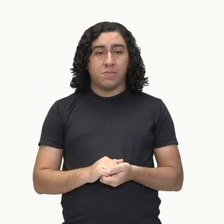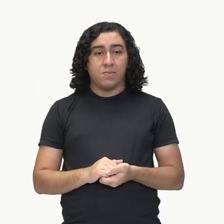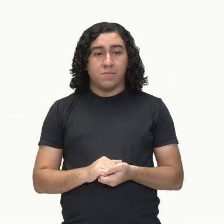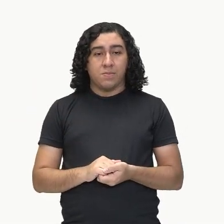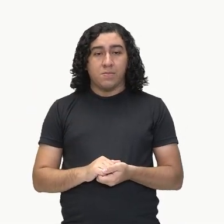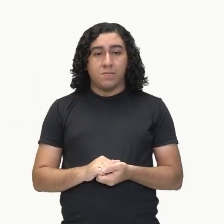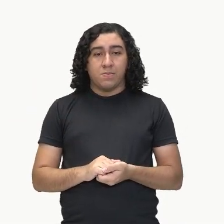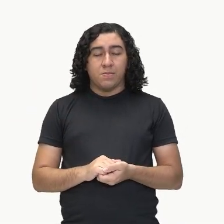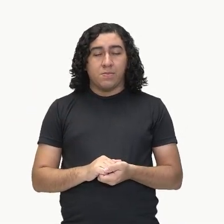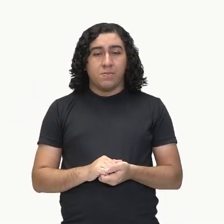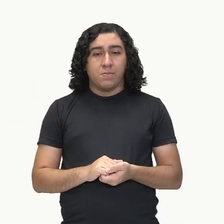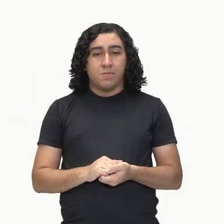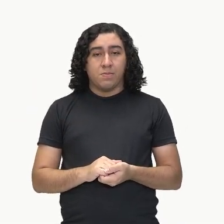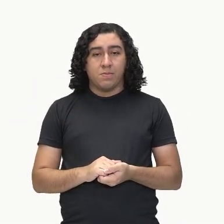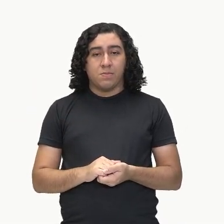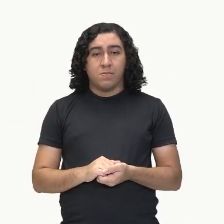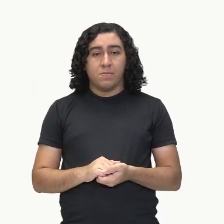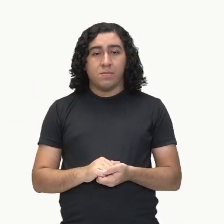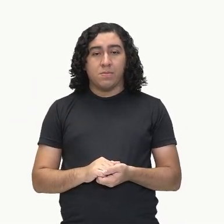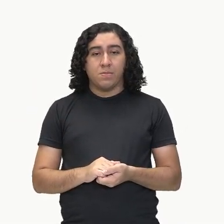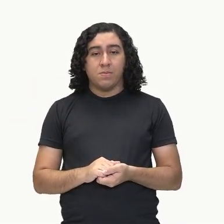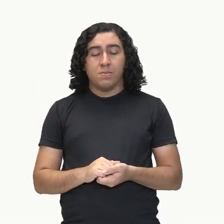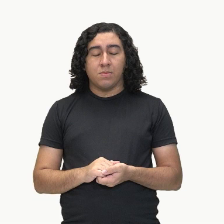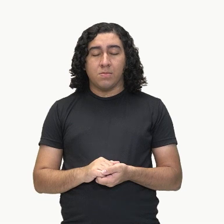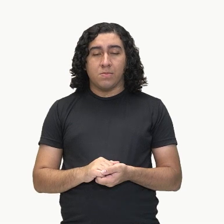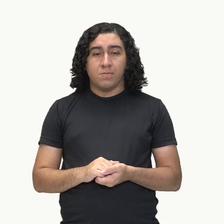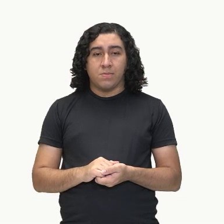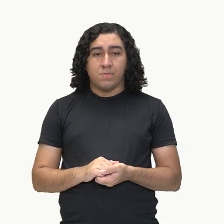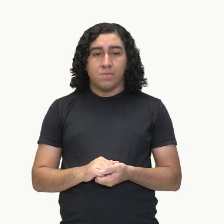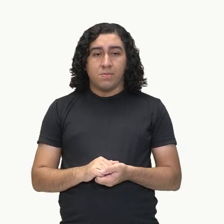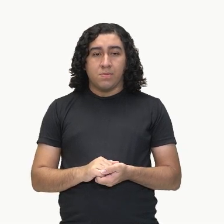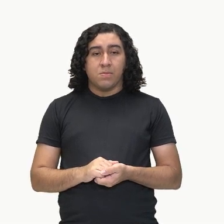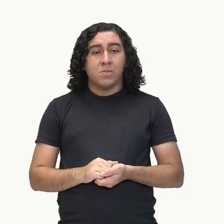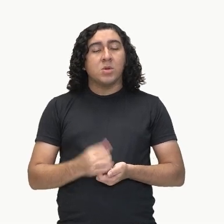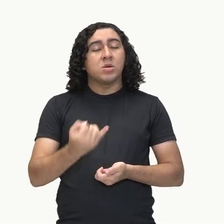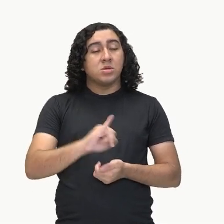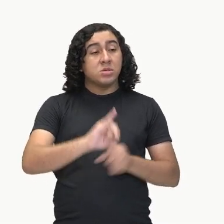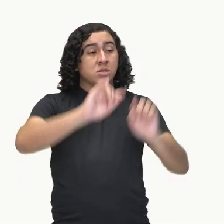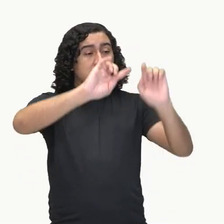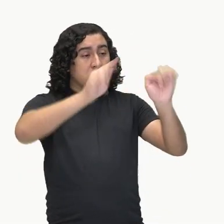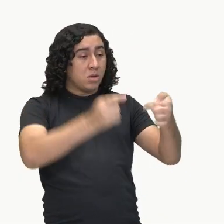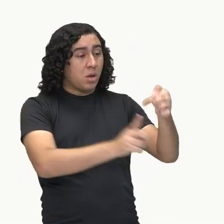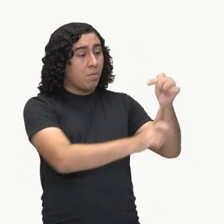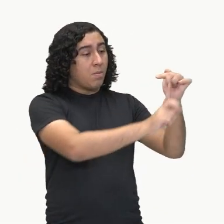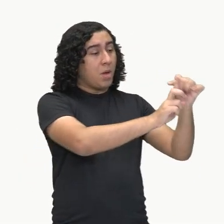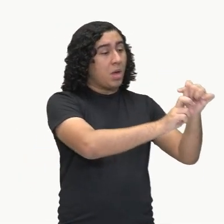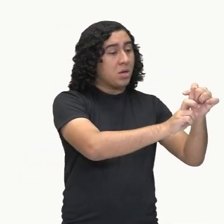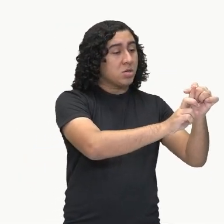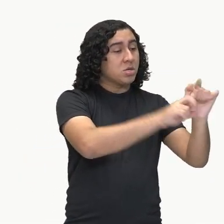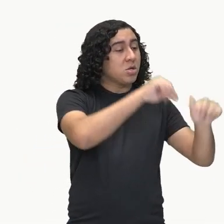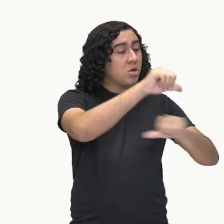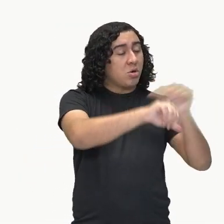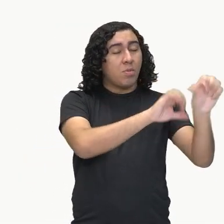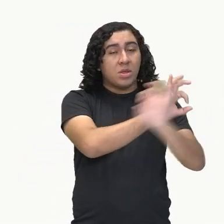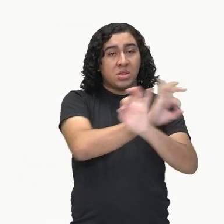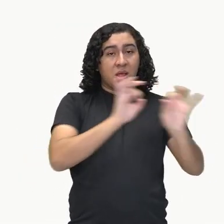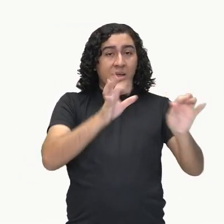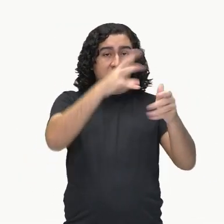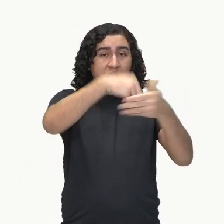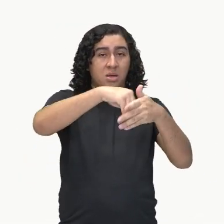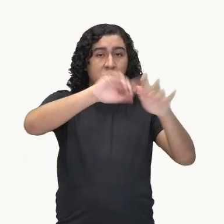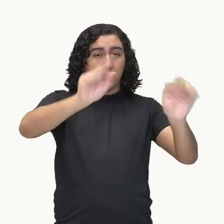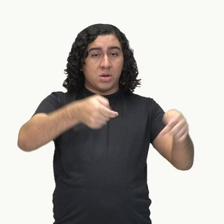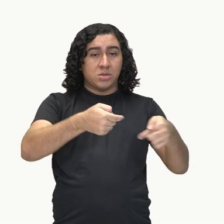para vocês que eu falei, sinal positivo na frente dos parênteses não vai alterar o sinal dos termos.